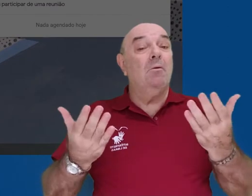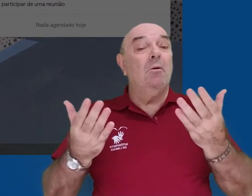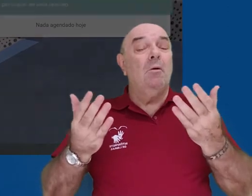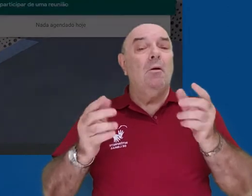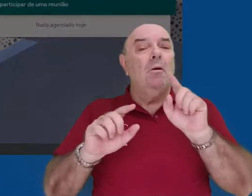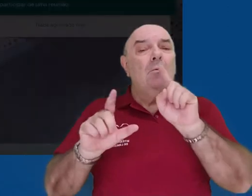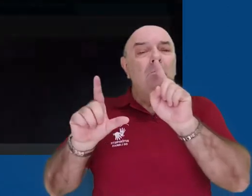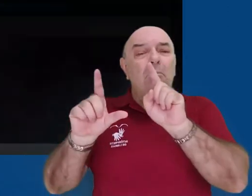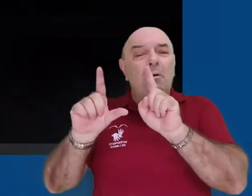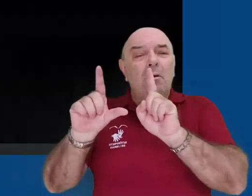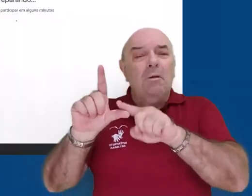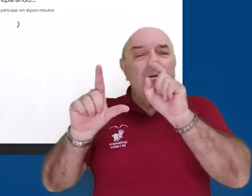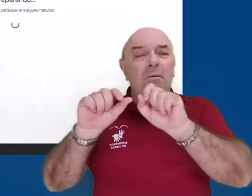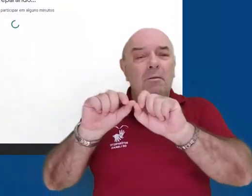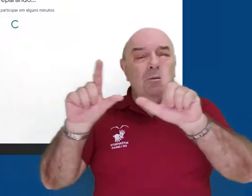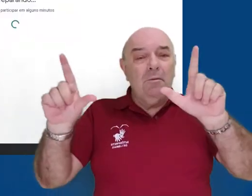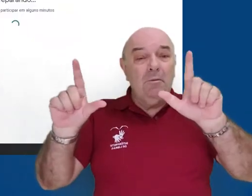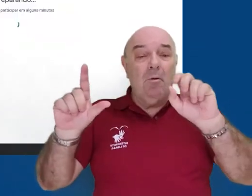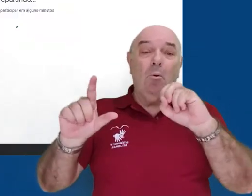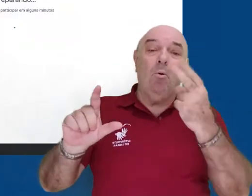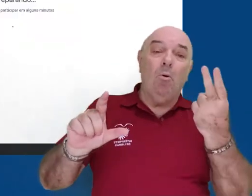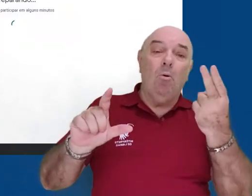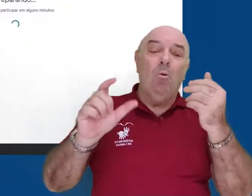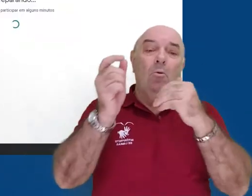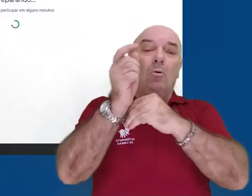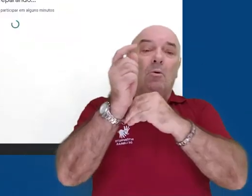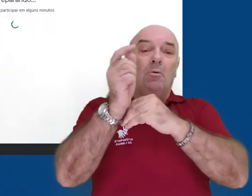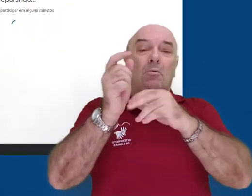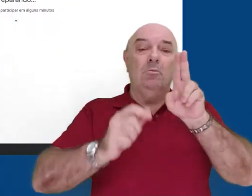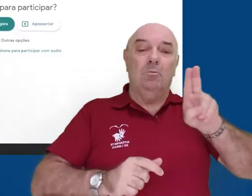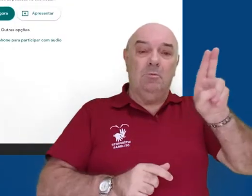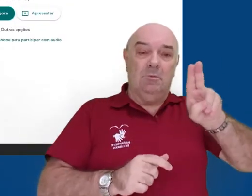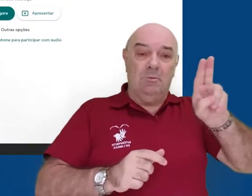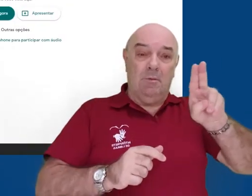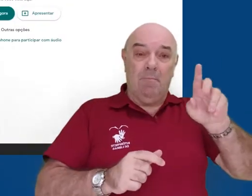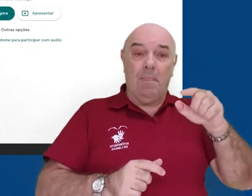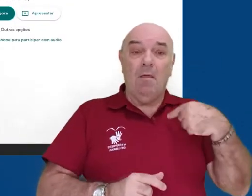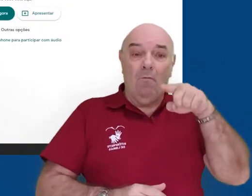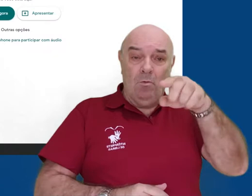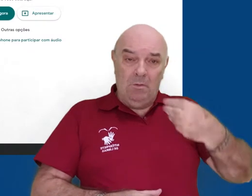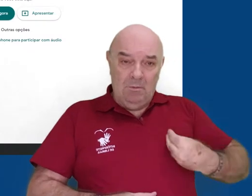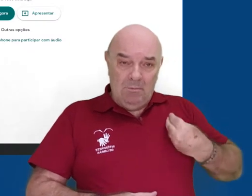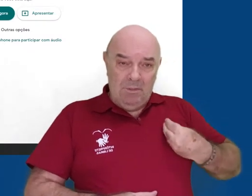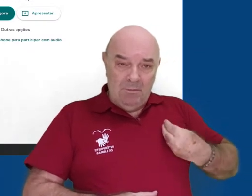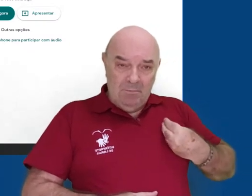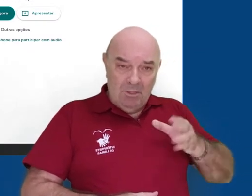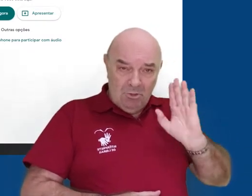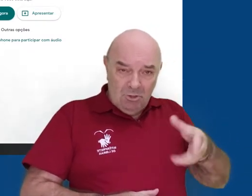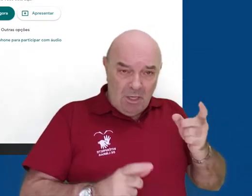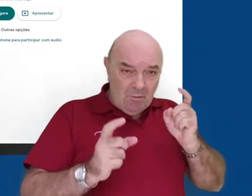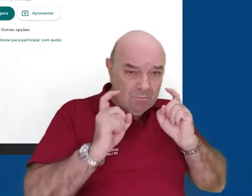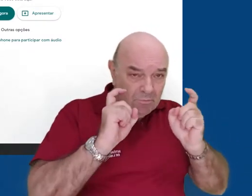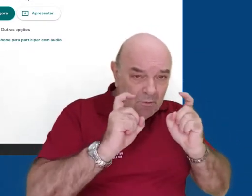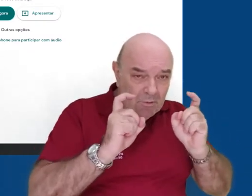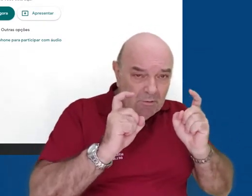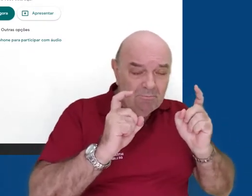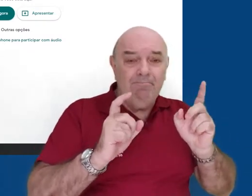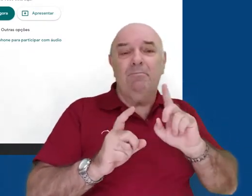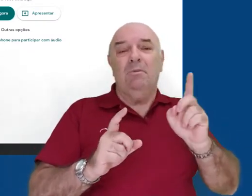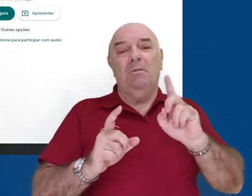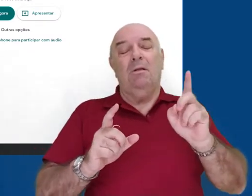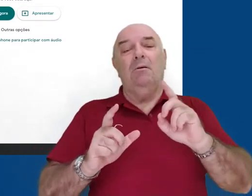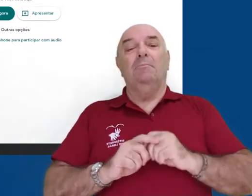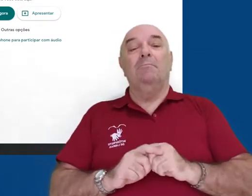Quando clicamos no link ou utilizamos o código de acesso, ainda não estamos participando de uma reunião.